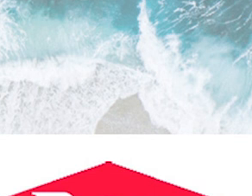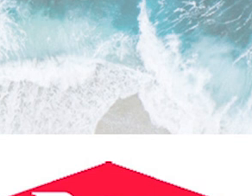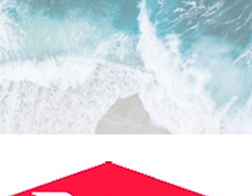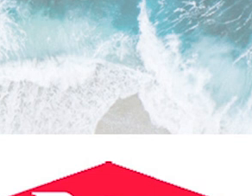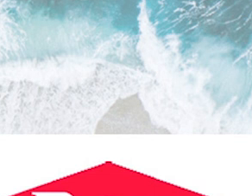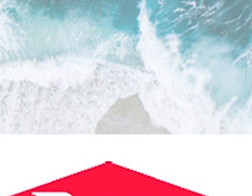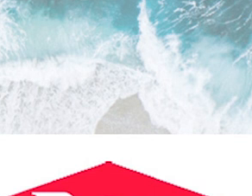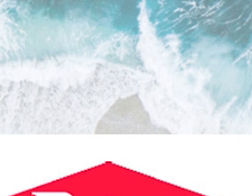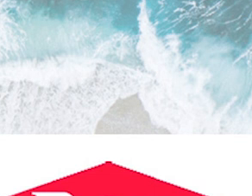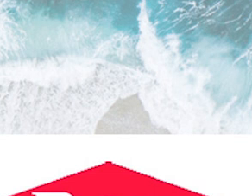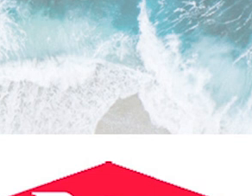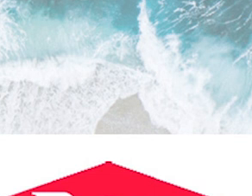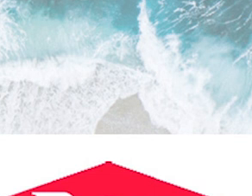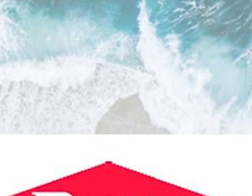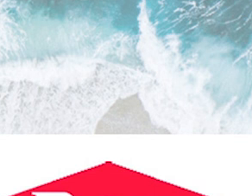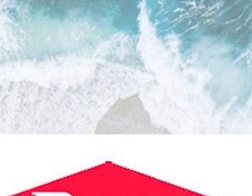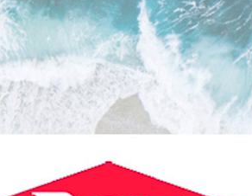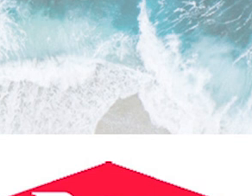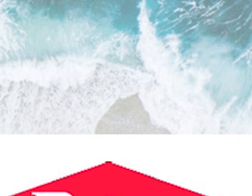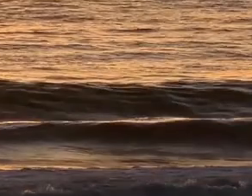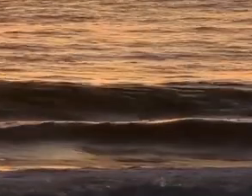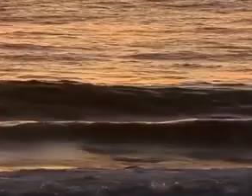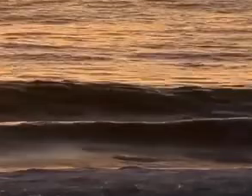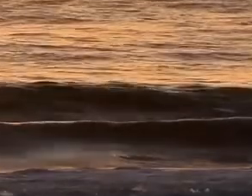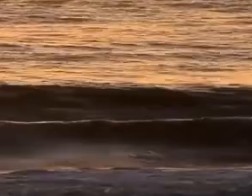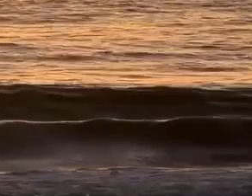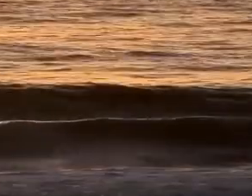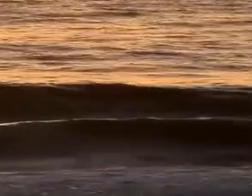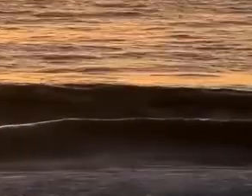Ocean partes activas e down on